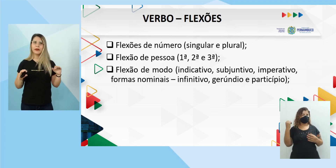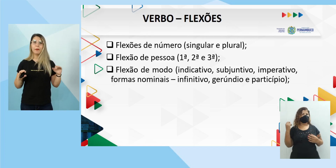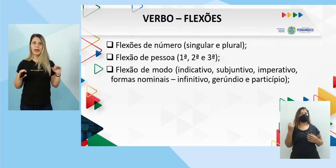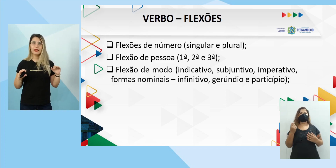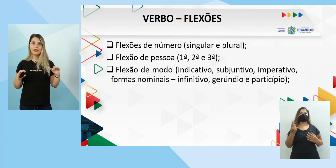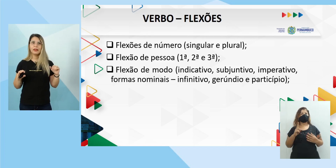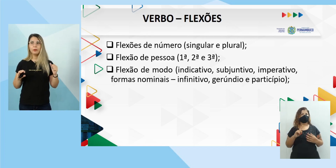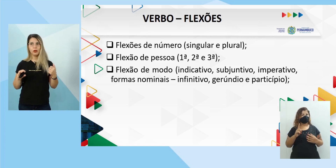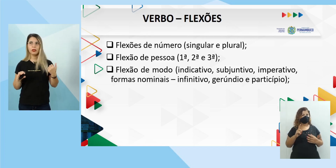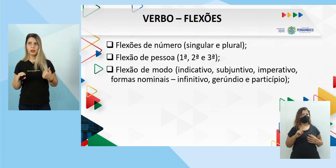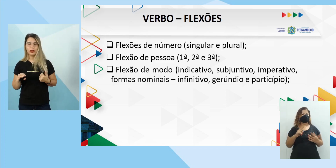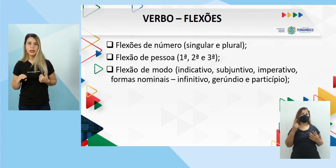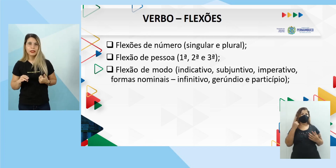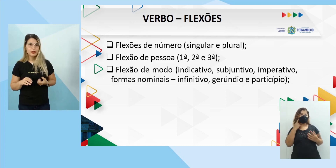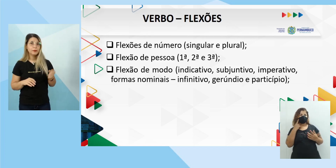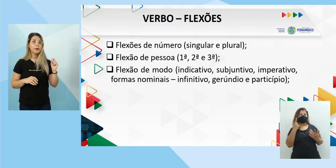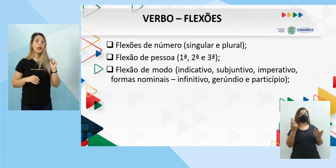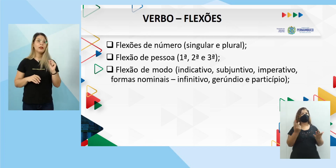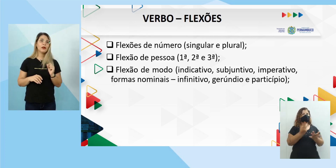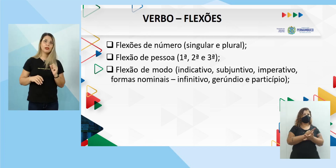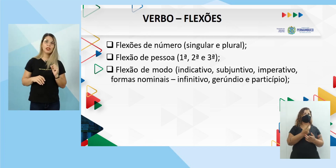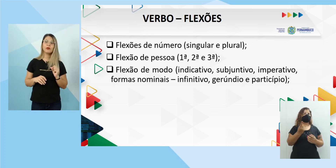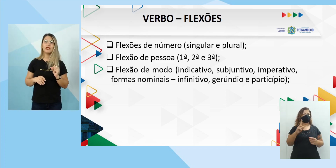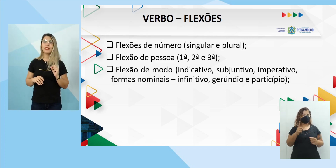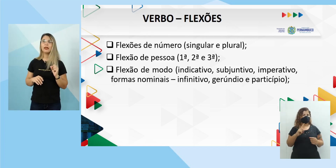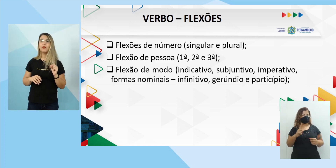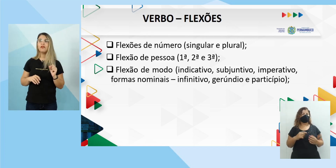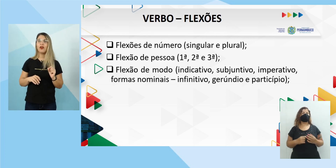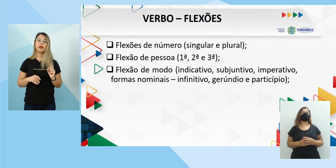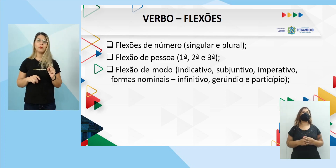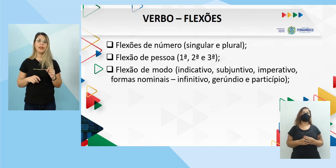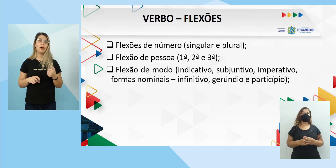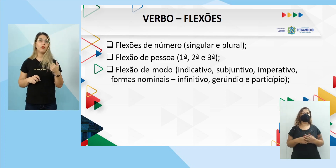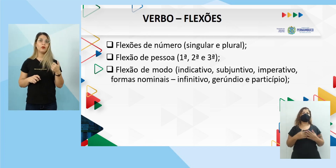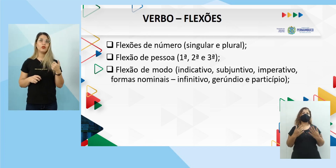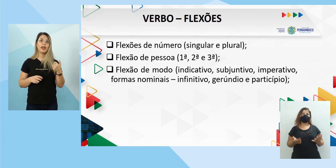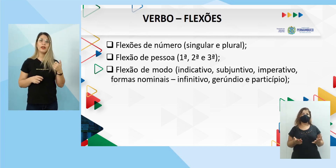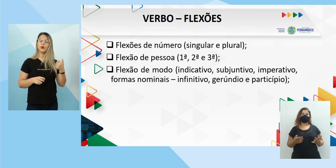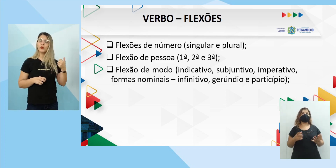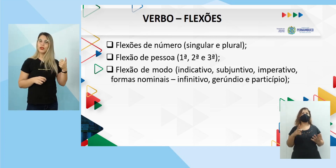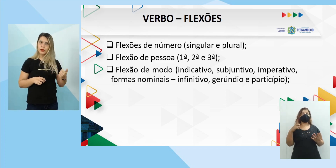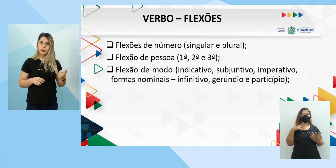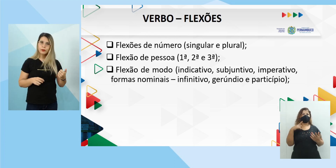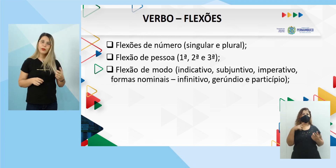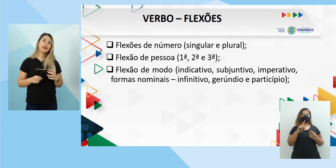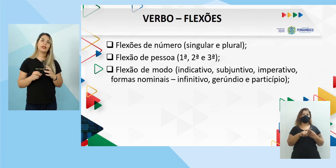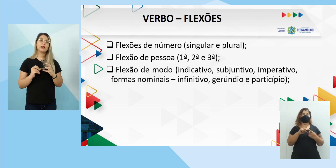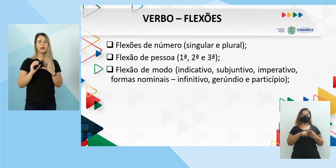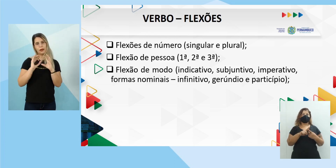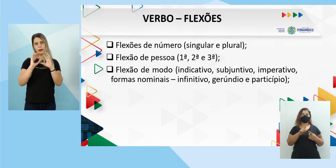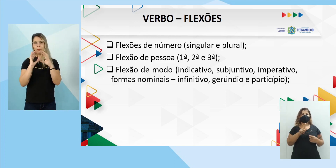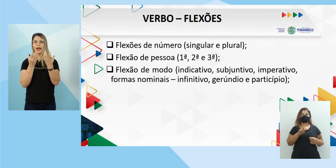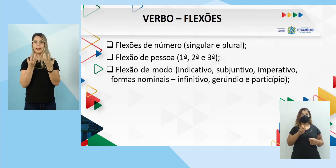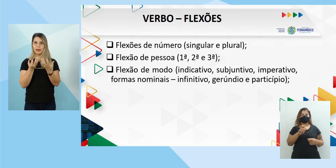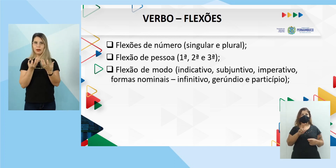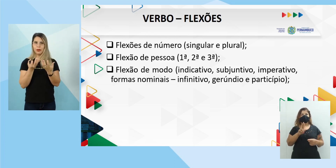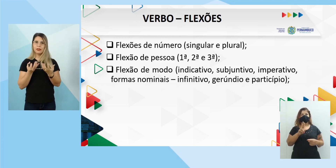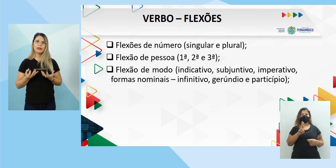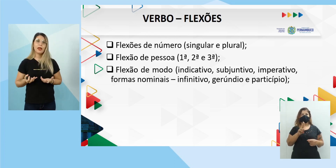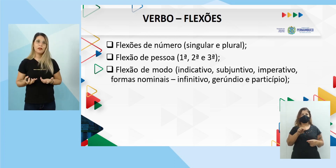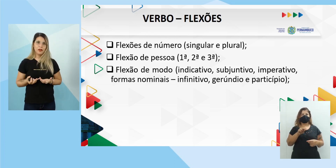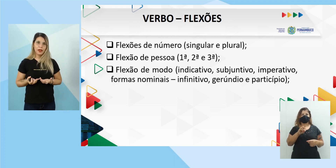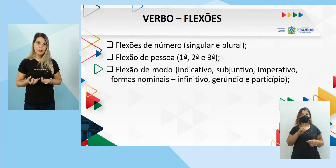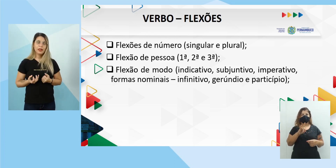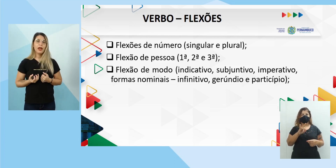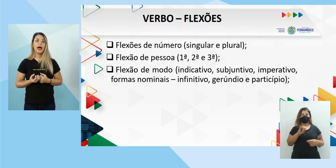caiam em pegadinha, por gentileza. Nós temos ainda como forma nominal o gerúndio, que basicamente